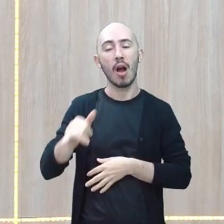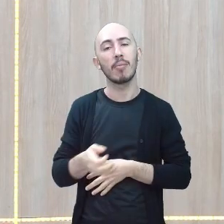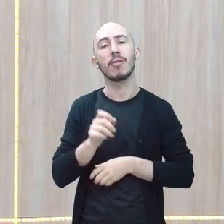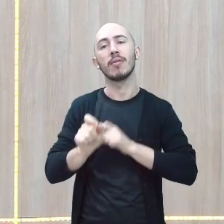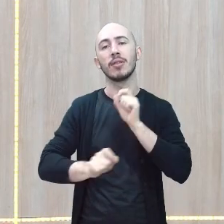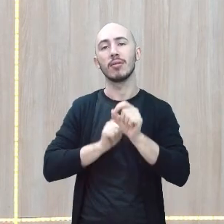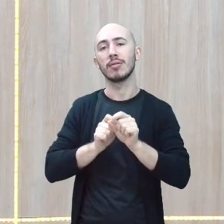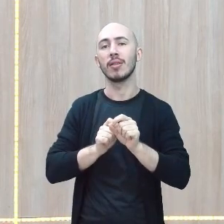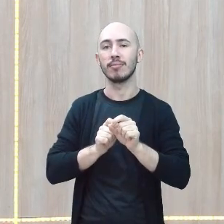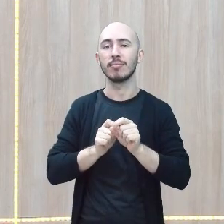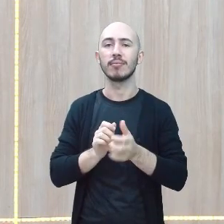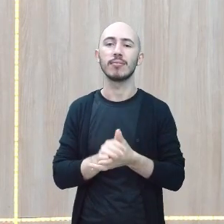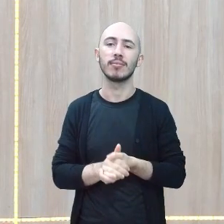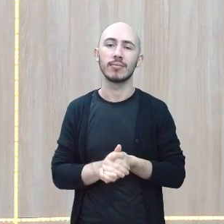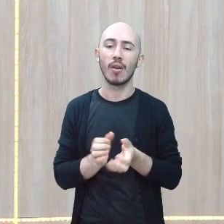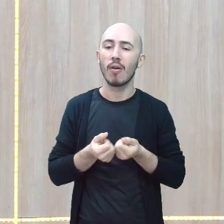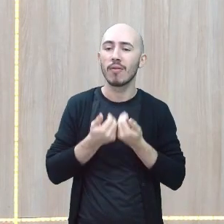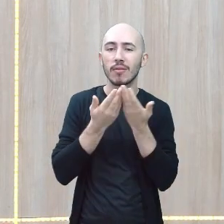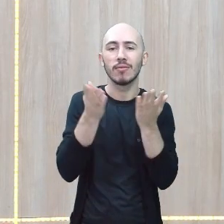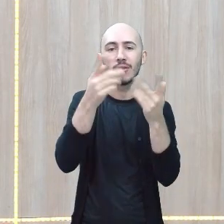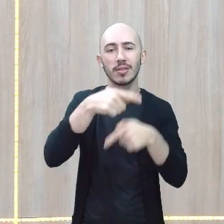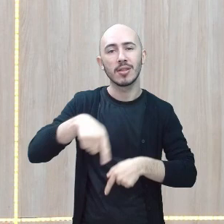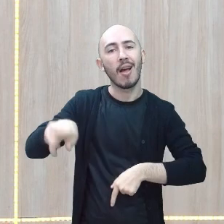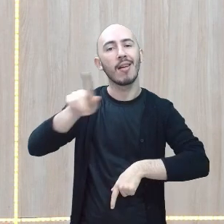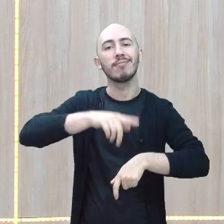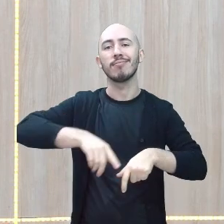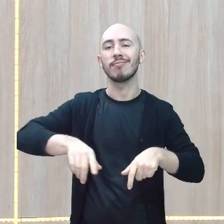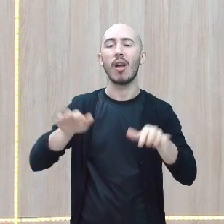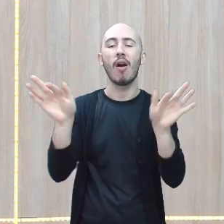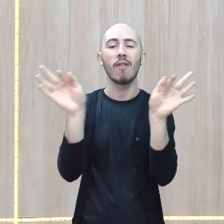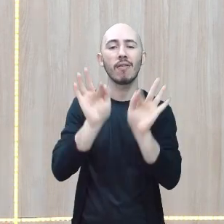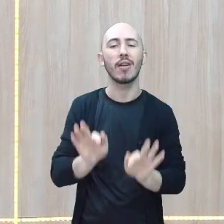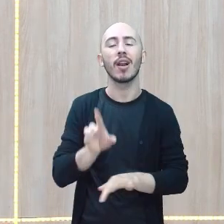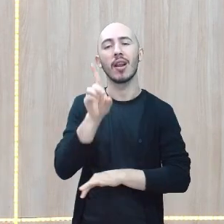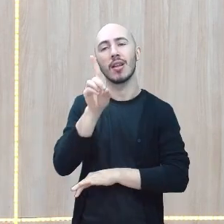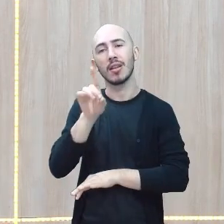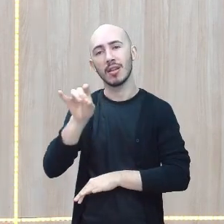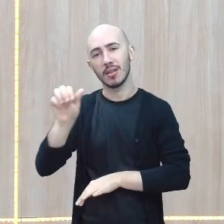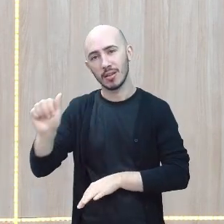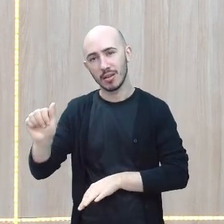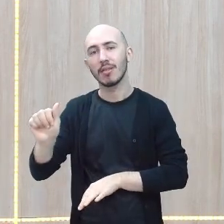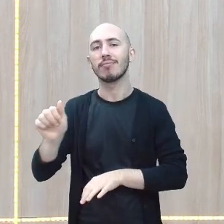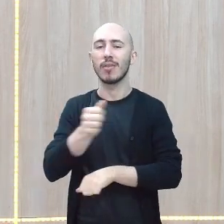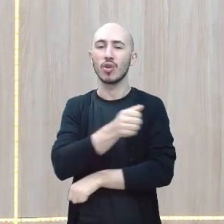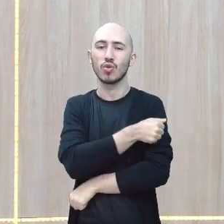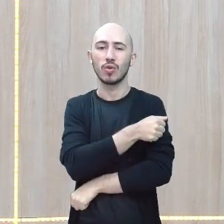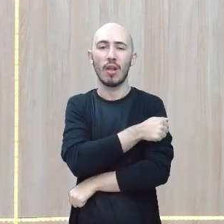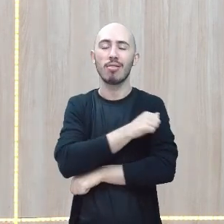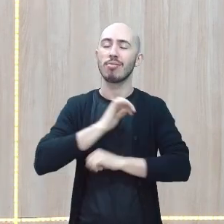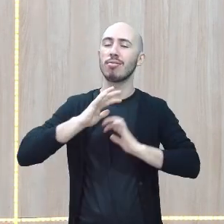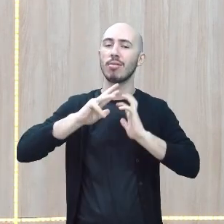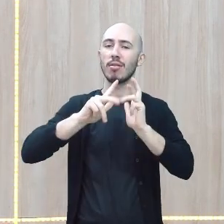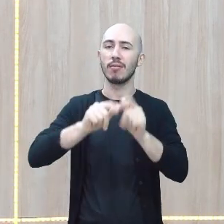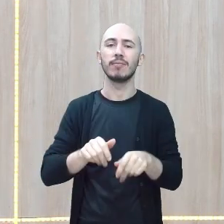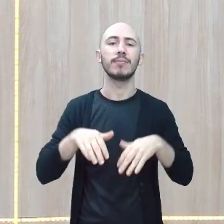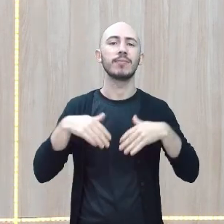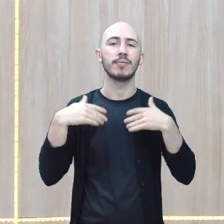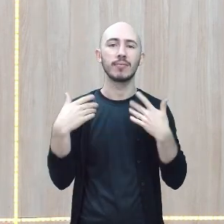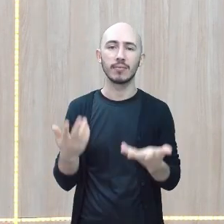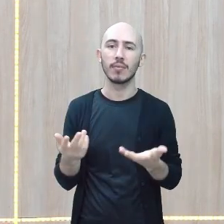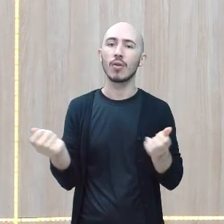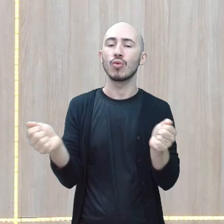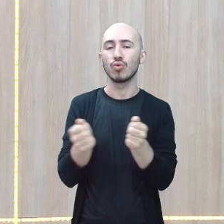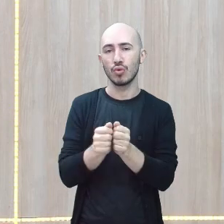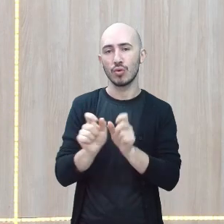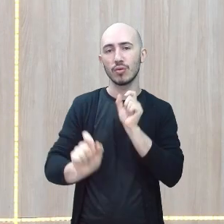para desejar um feliz Dia do Estudante para todos e todas. Hoje nós contamos aqui com a ajuda